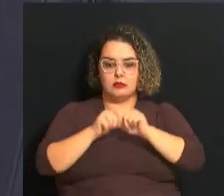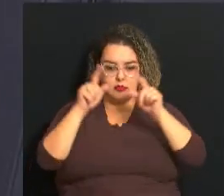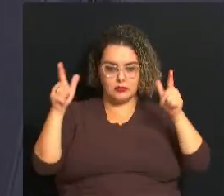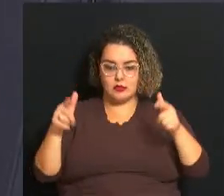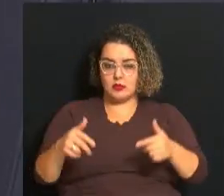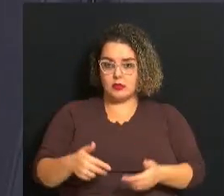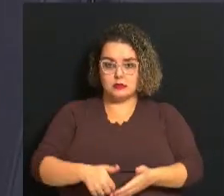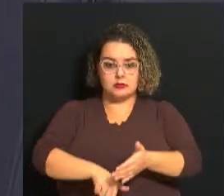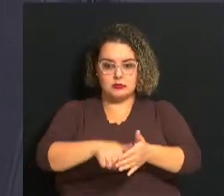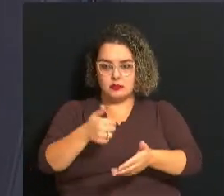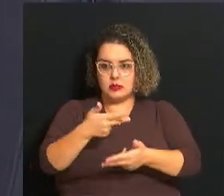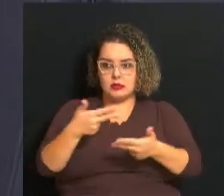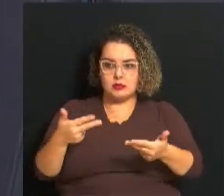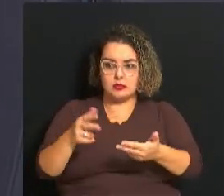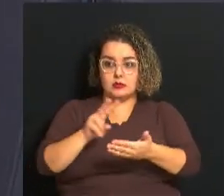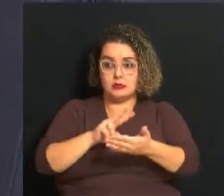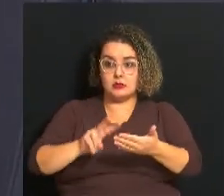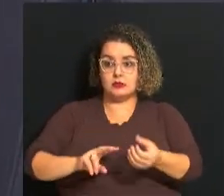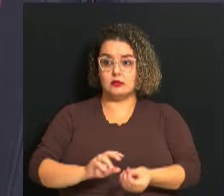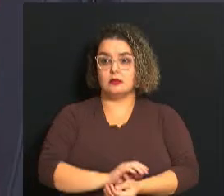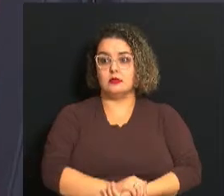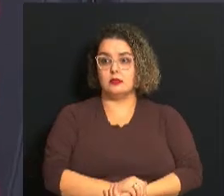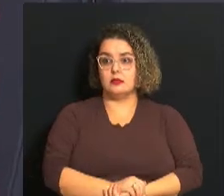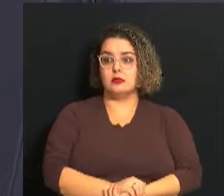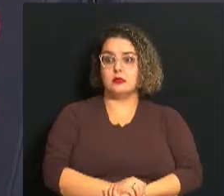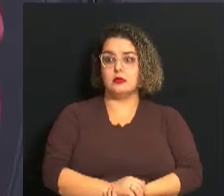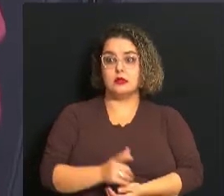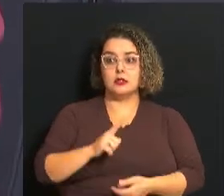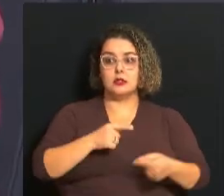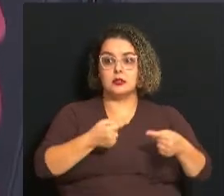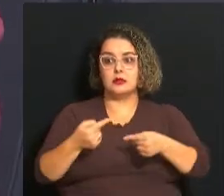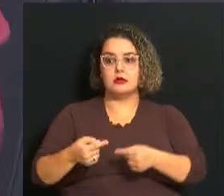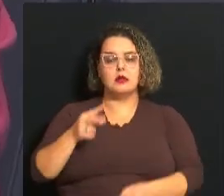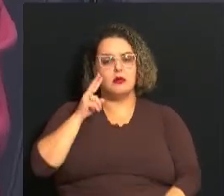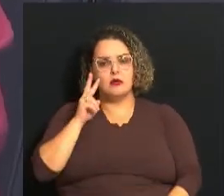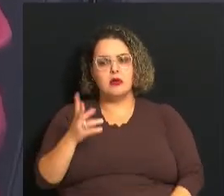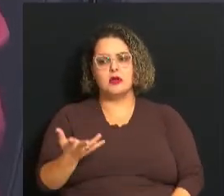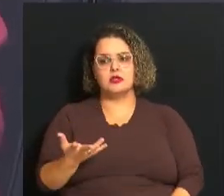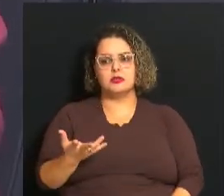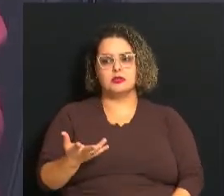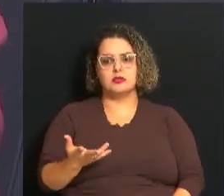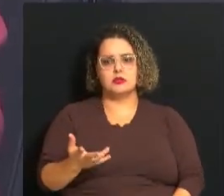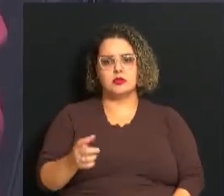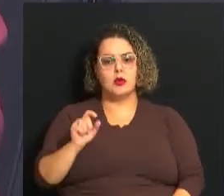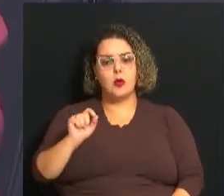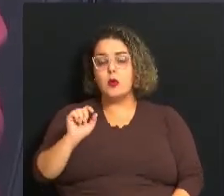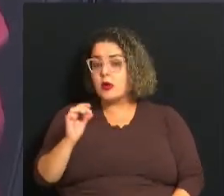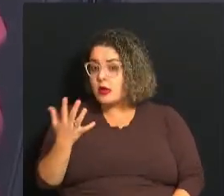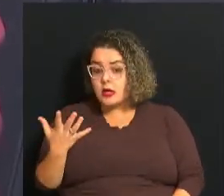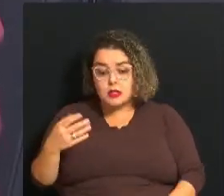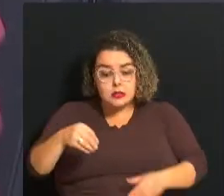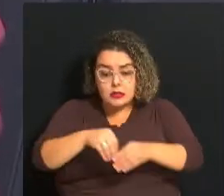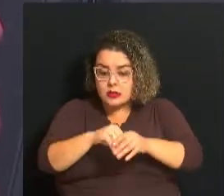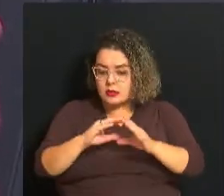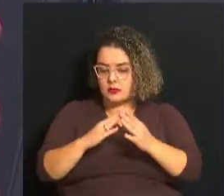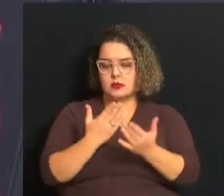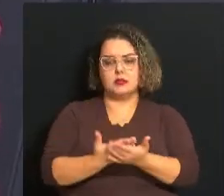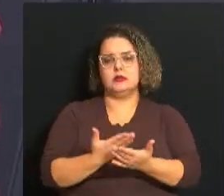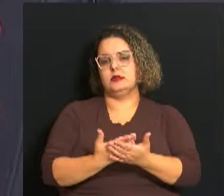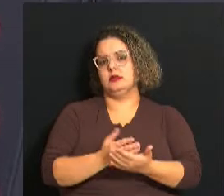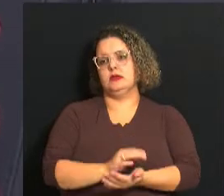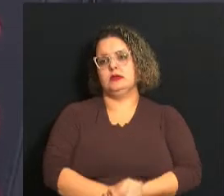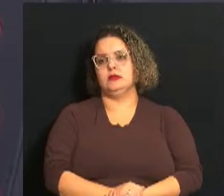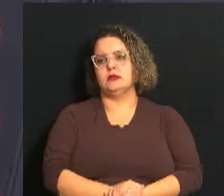coisas que eu lhe falei coincidente mente entre esse debate aqui veja que isso tá acontecendo dentro das escolas dentro da